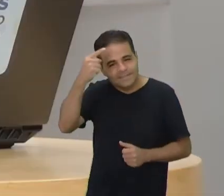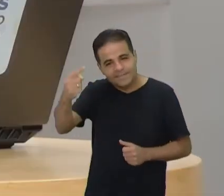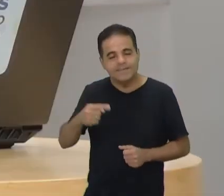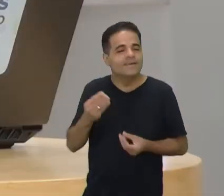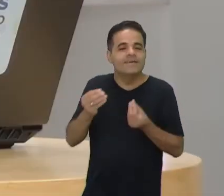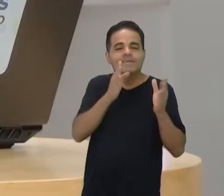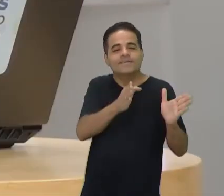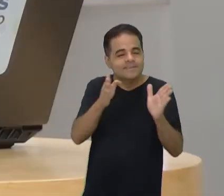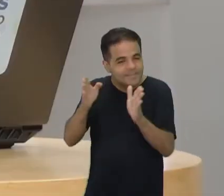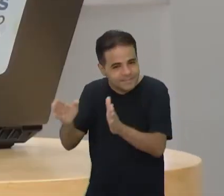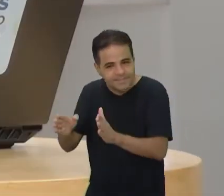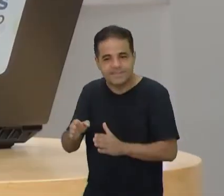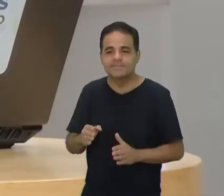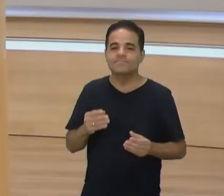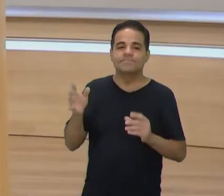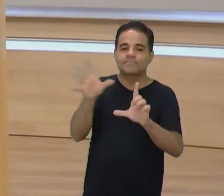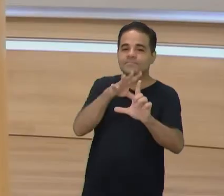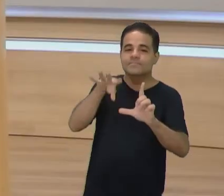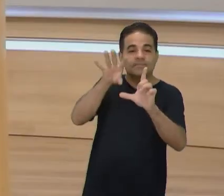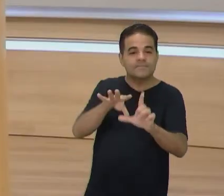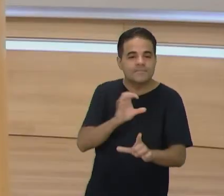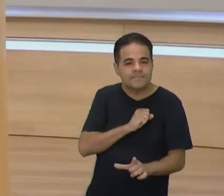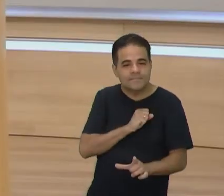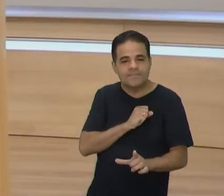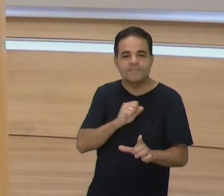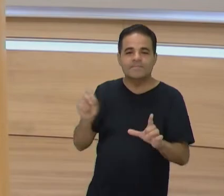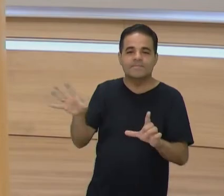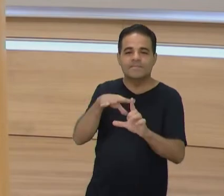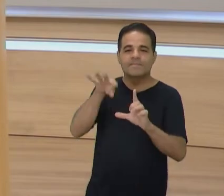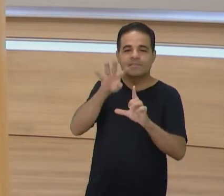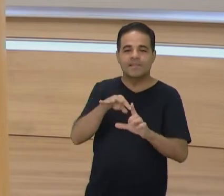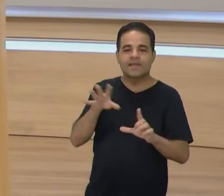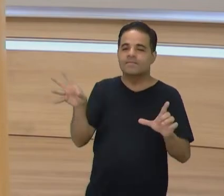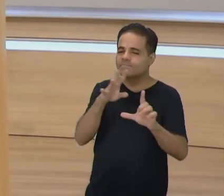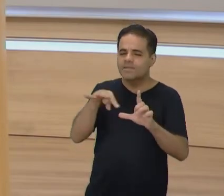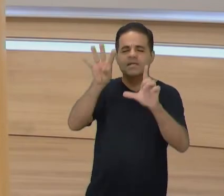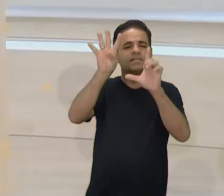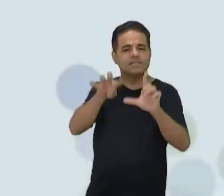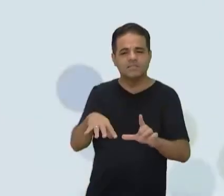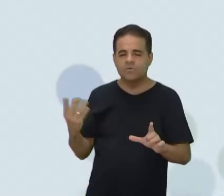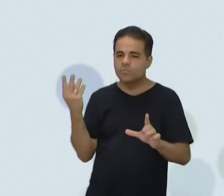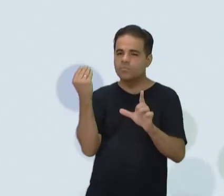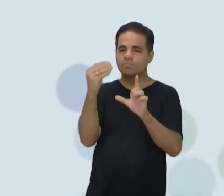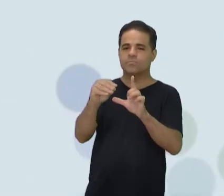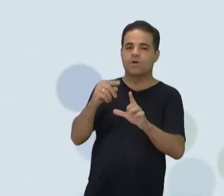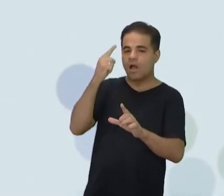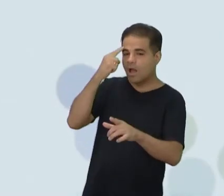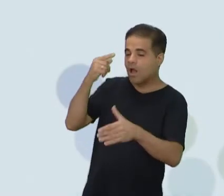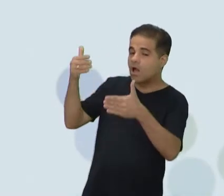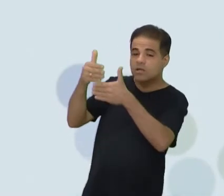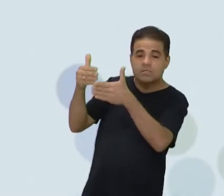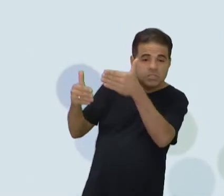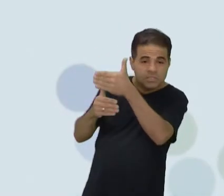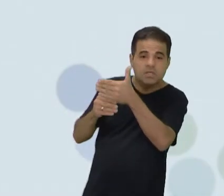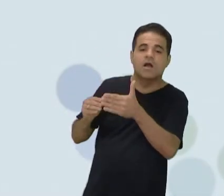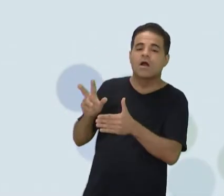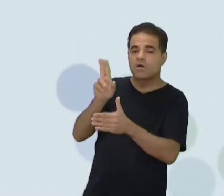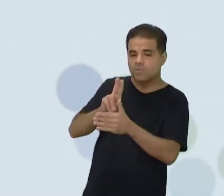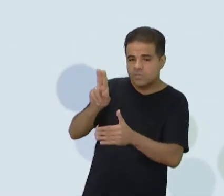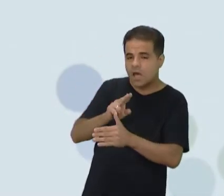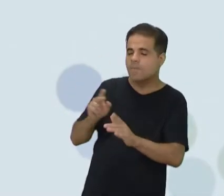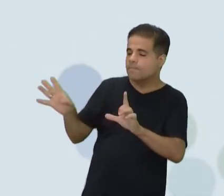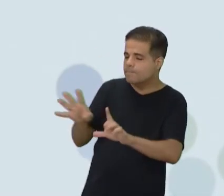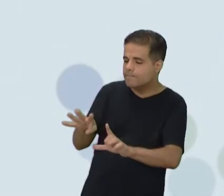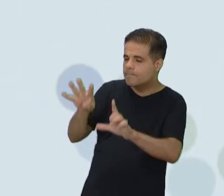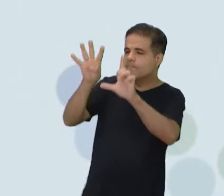vai organizar isso, né? Excel, adoro isso. Vamos lá, Planilha então. eletrônica. Vamos só colocar o PPT para eles lerem. Então, a gente vai usar uma